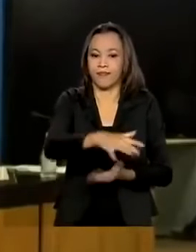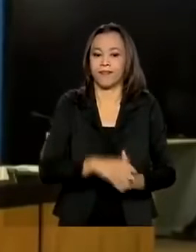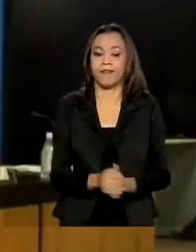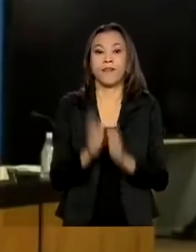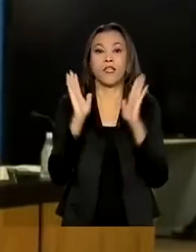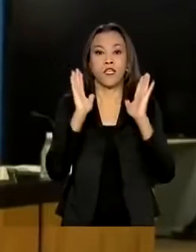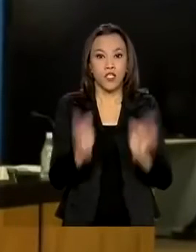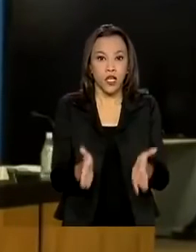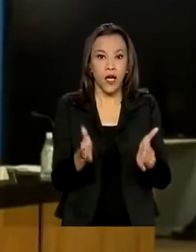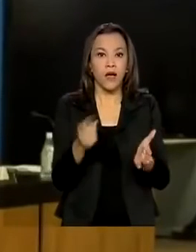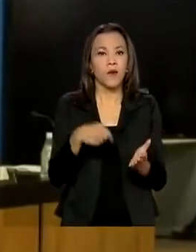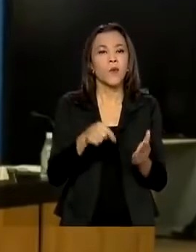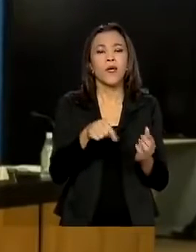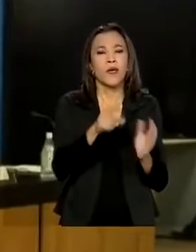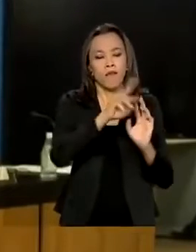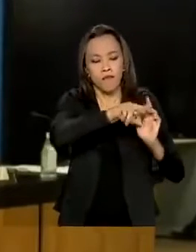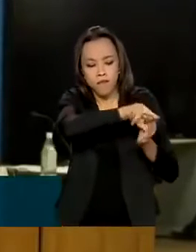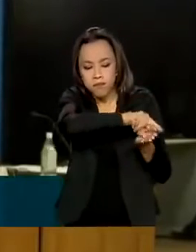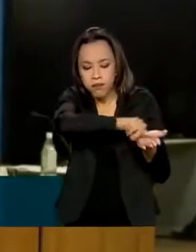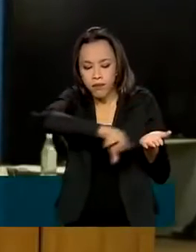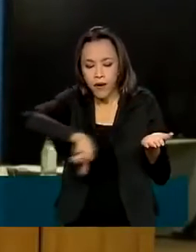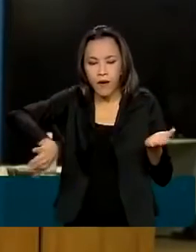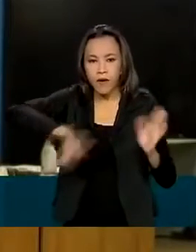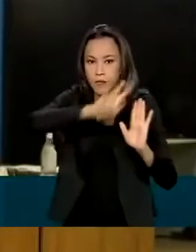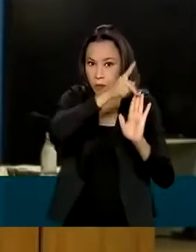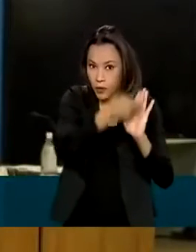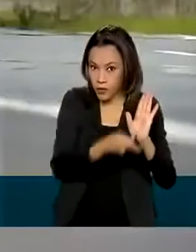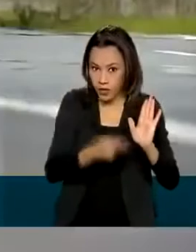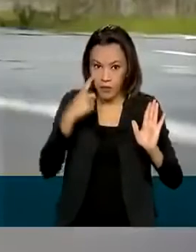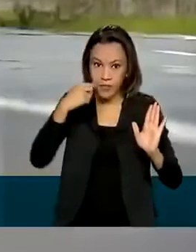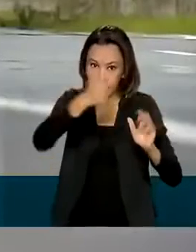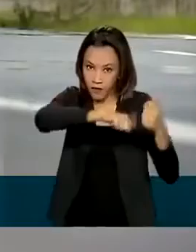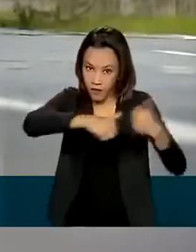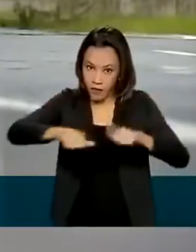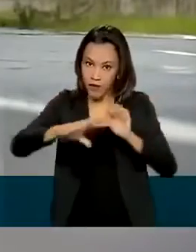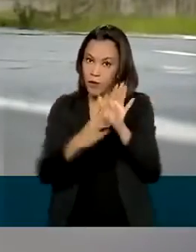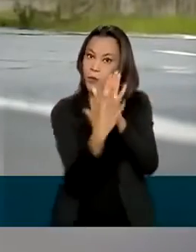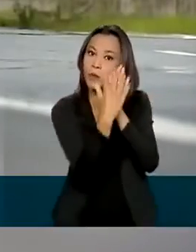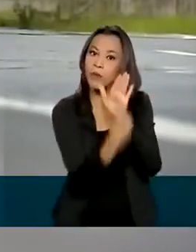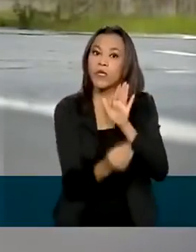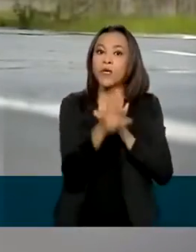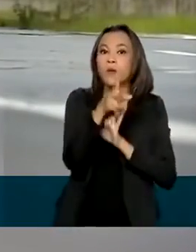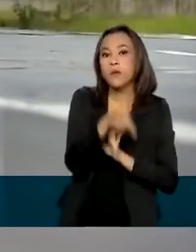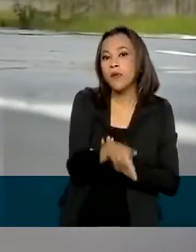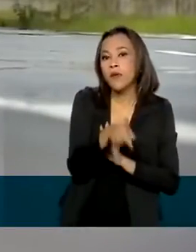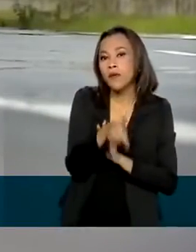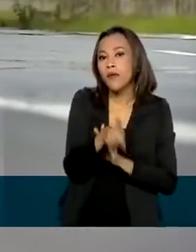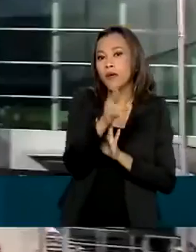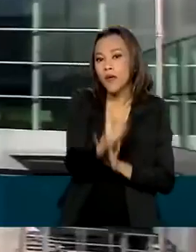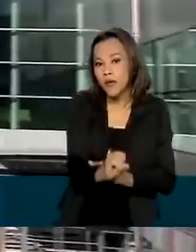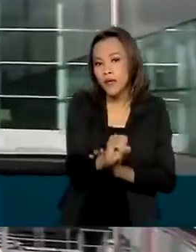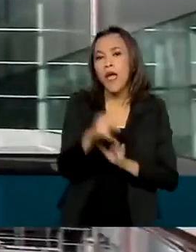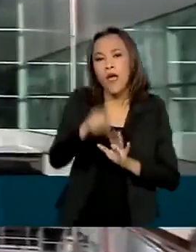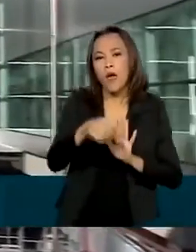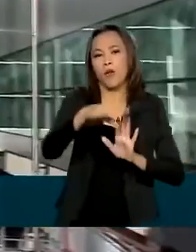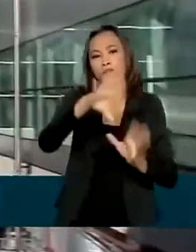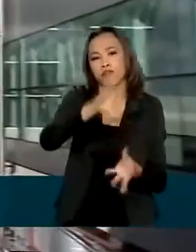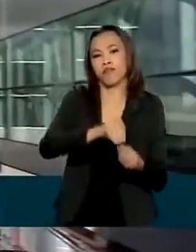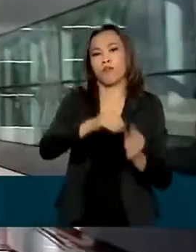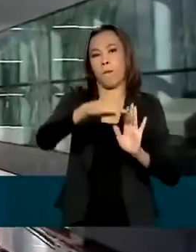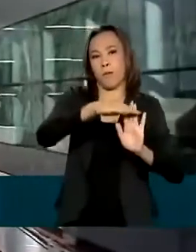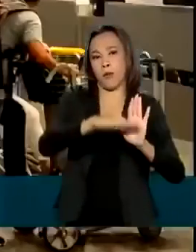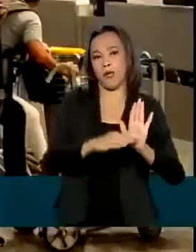foram incluídos na carteira de projetos a serem qualificados no PPI, o Programa de Parceria de Investimentos,